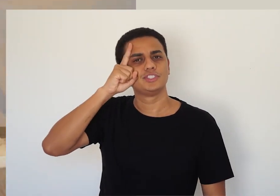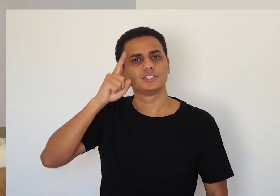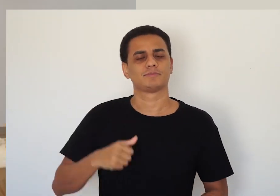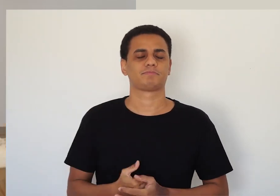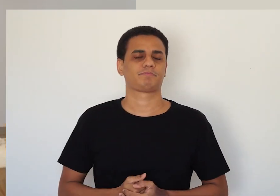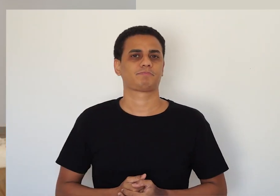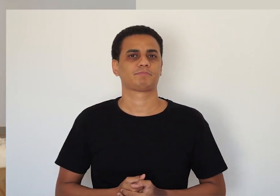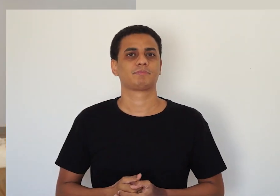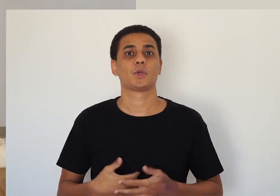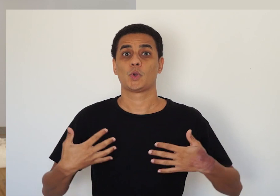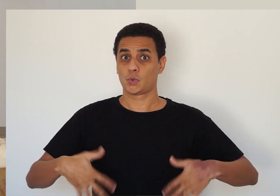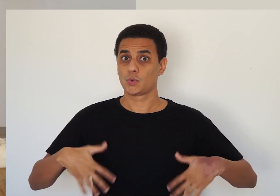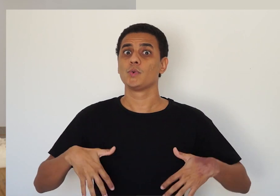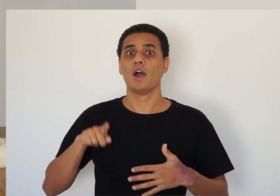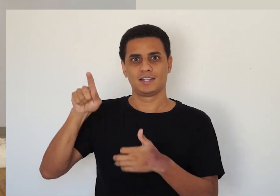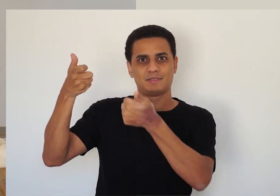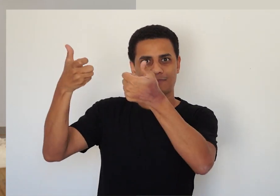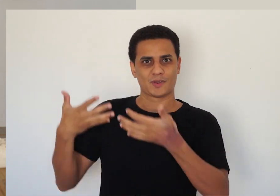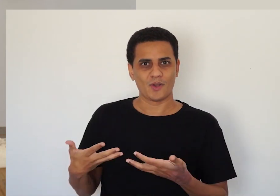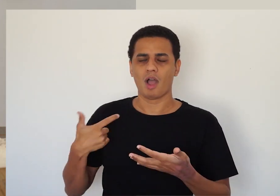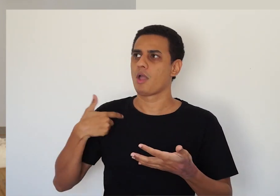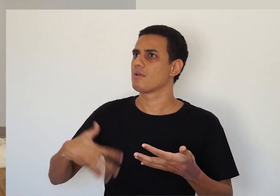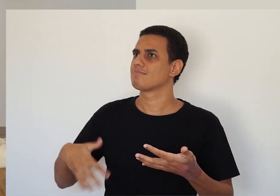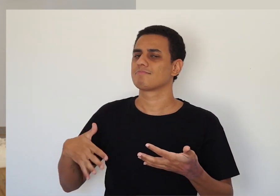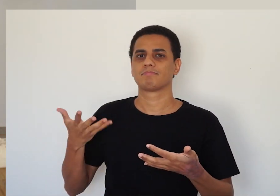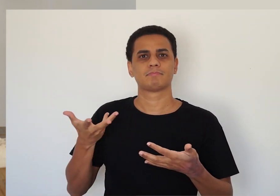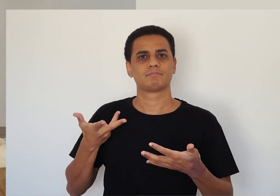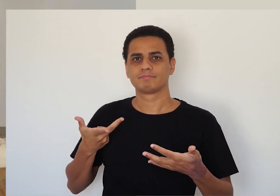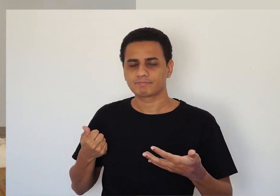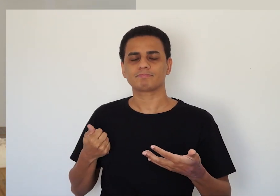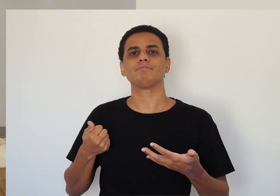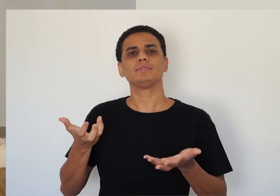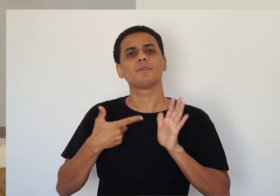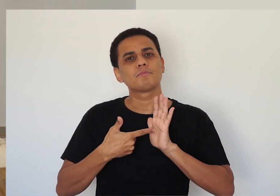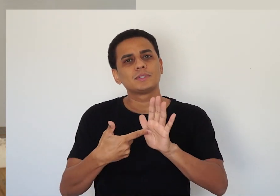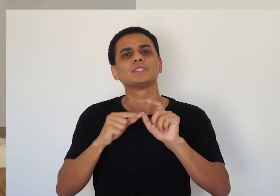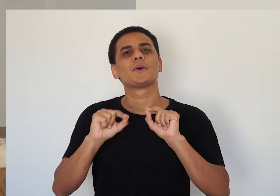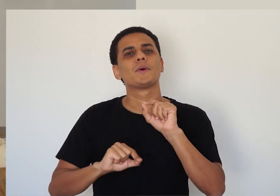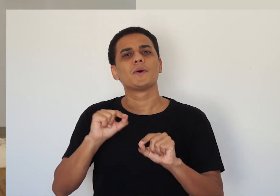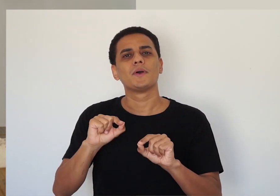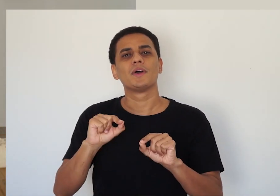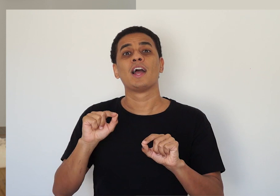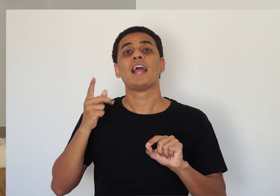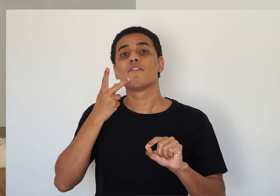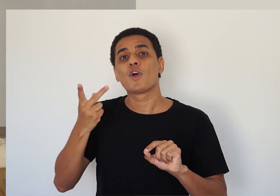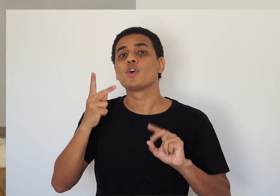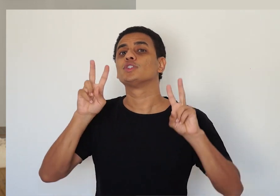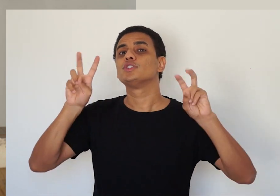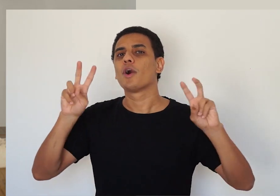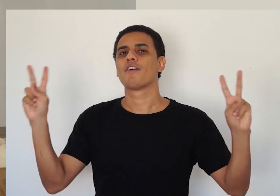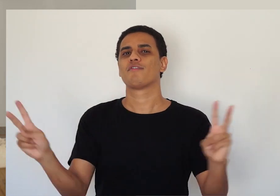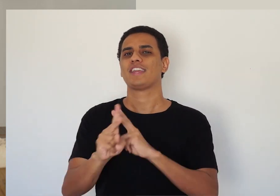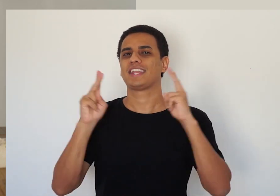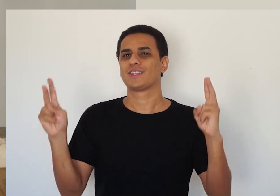de Deus. Eu achei incrível e eu quero começar com essa ilustração olhando para o vento como a provação que